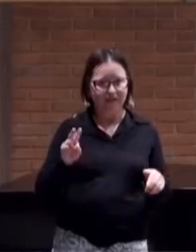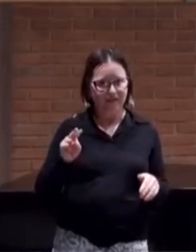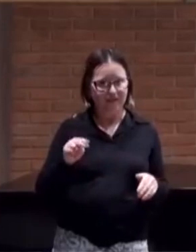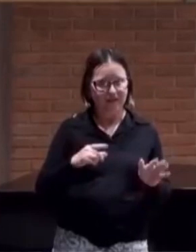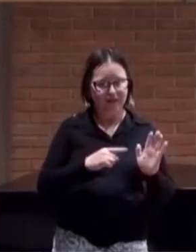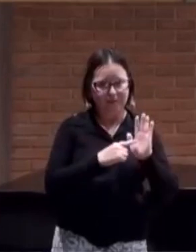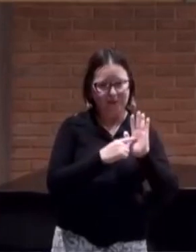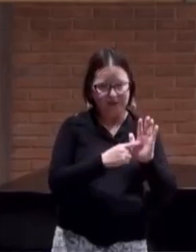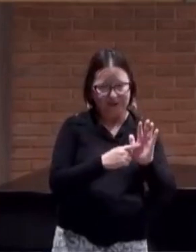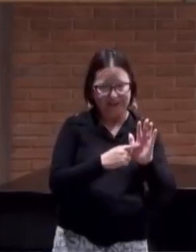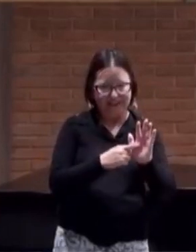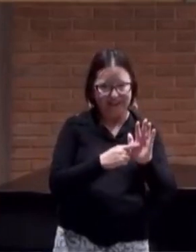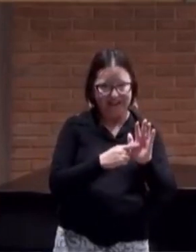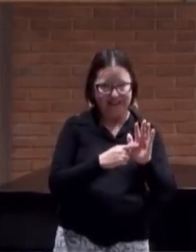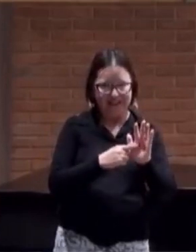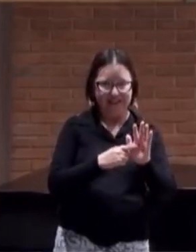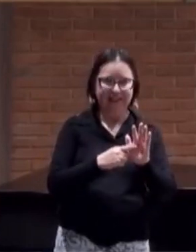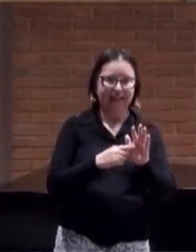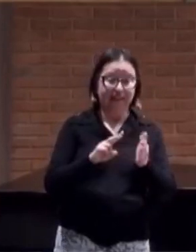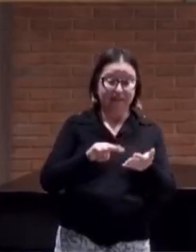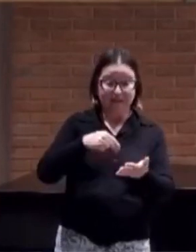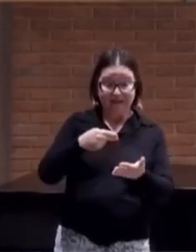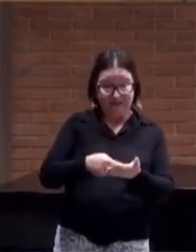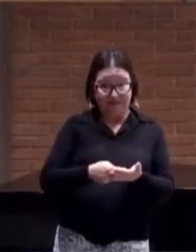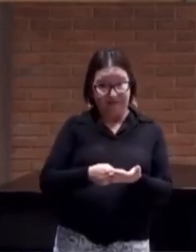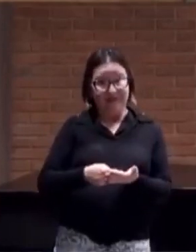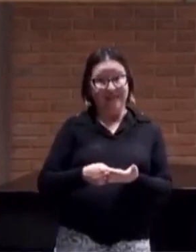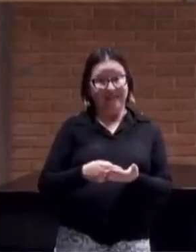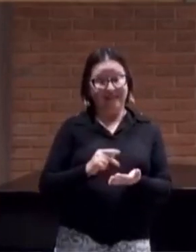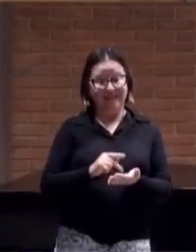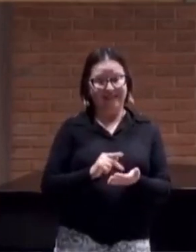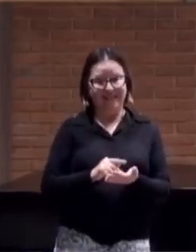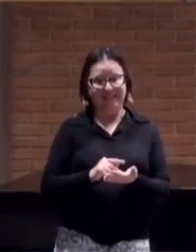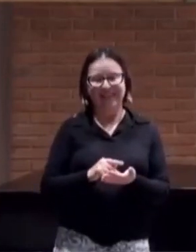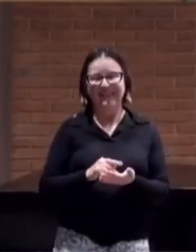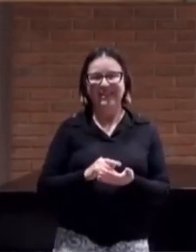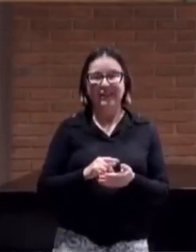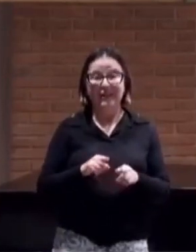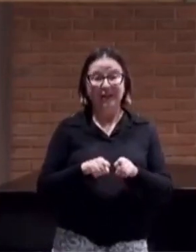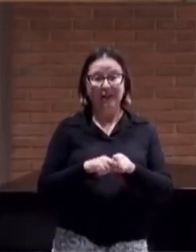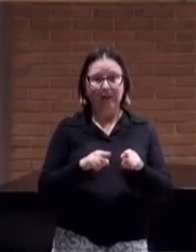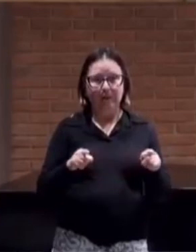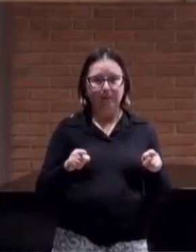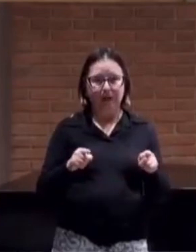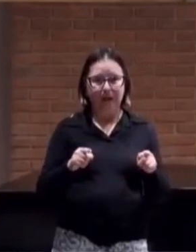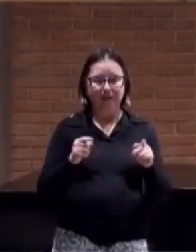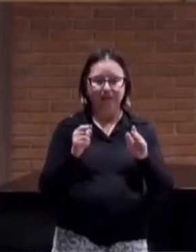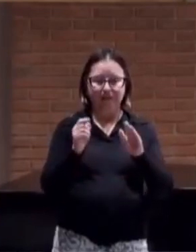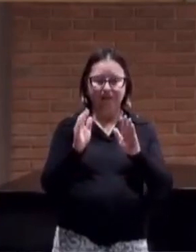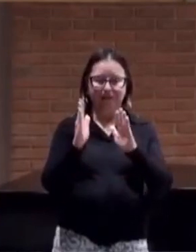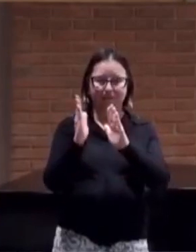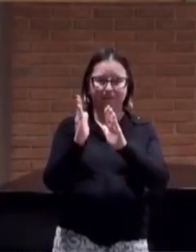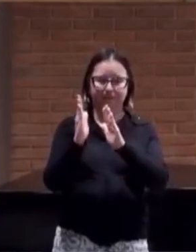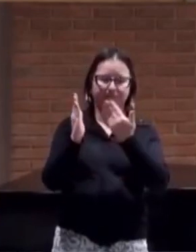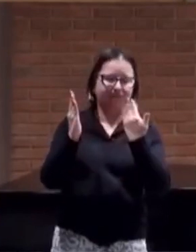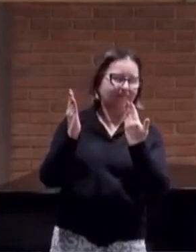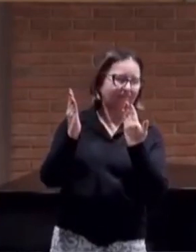de tropeço físico, mas sim de apostasia,